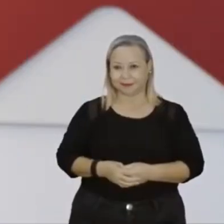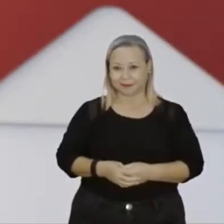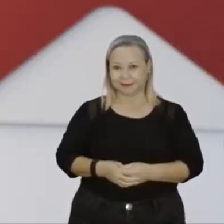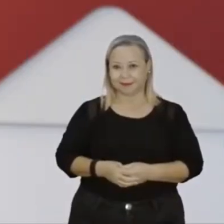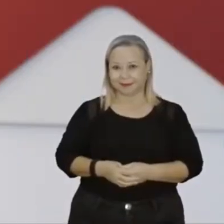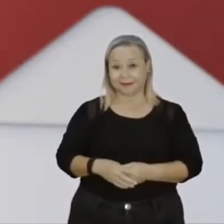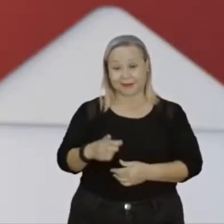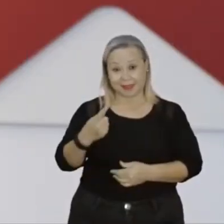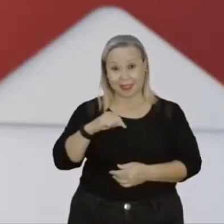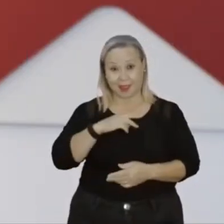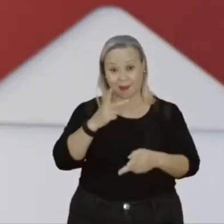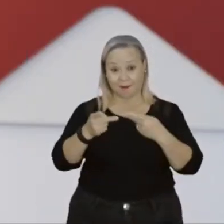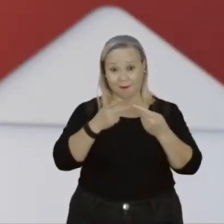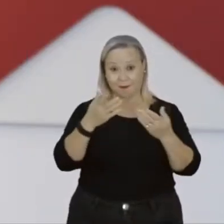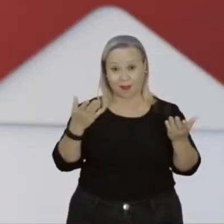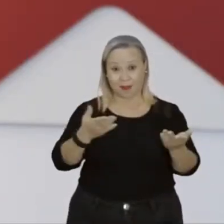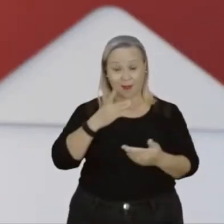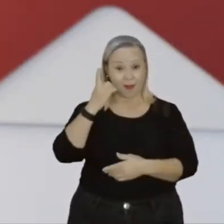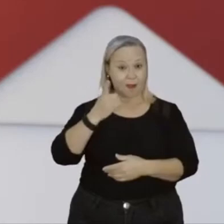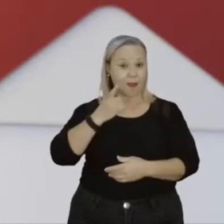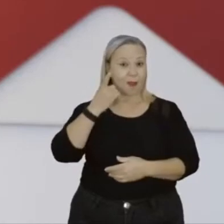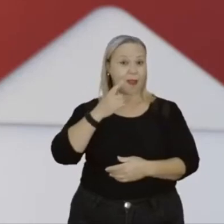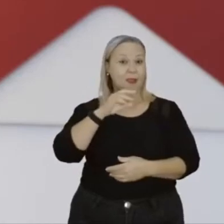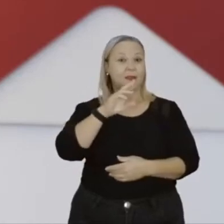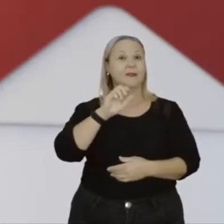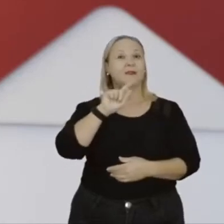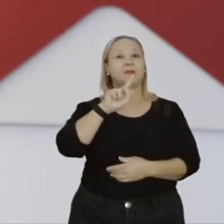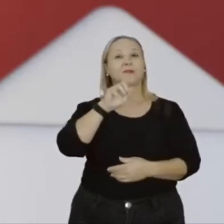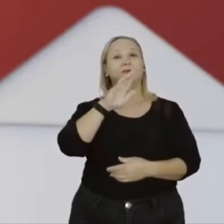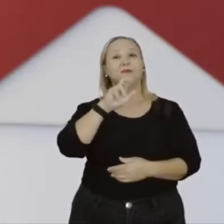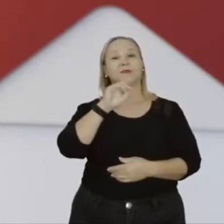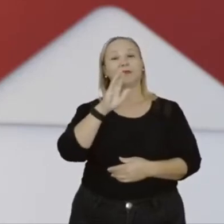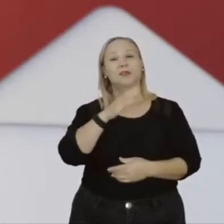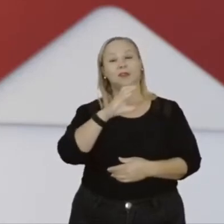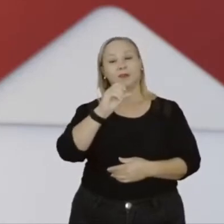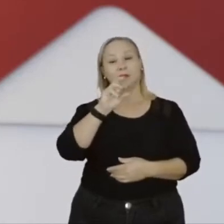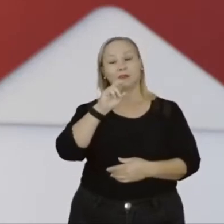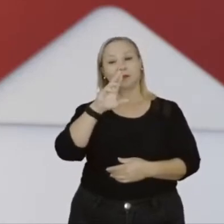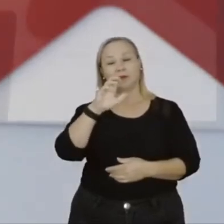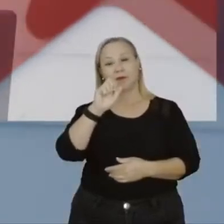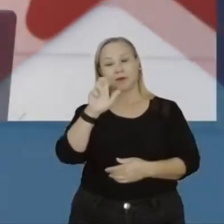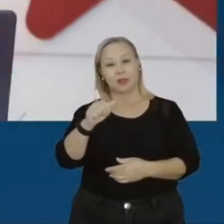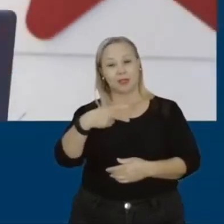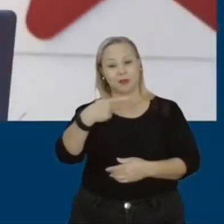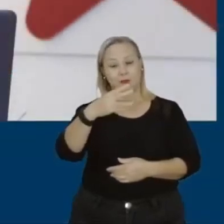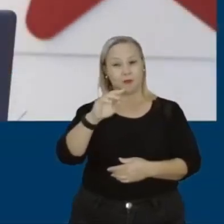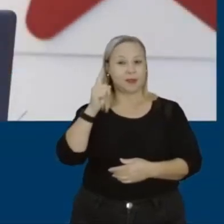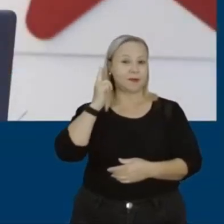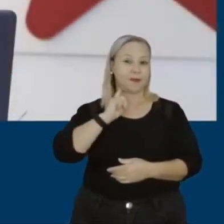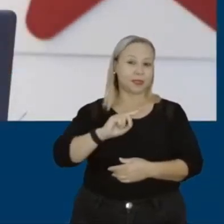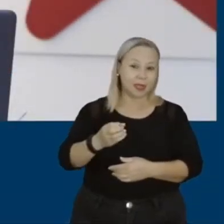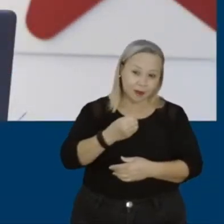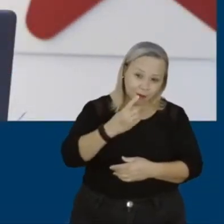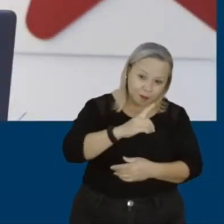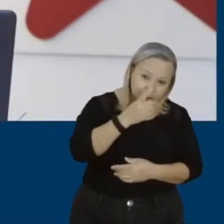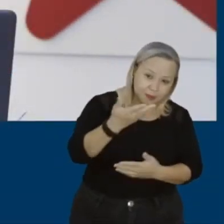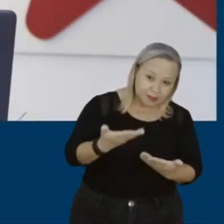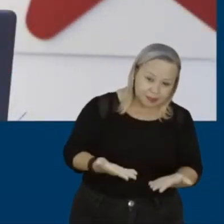A gente fala agora com o deputado Rogério Correia, do PT de Minas Gerais. Bom dia, deputado. Como